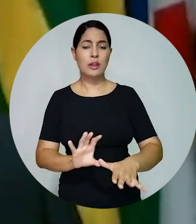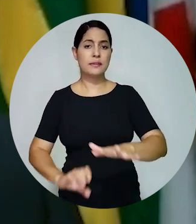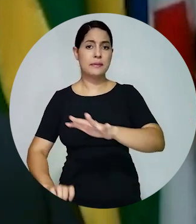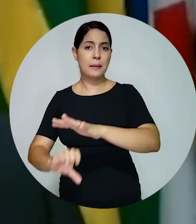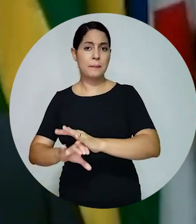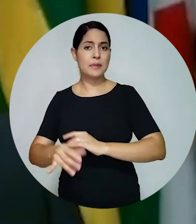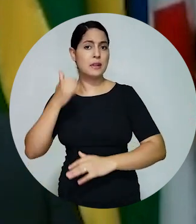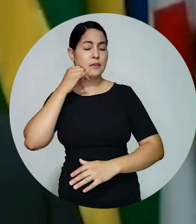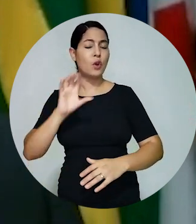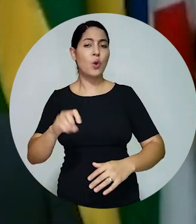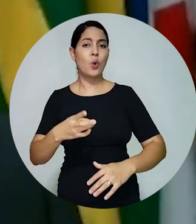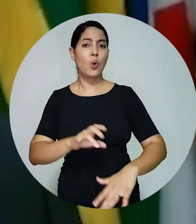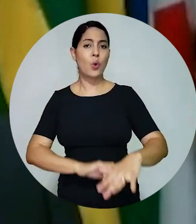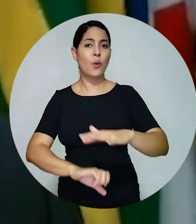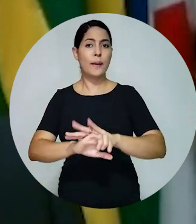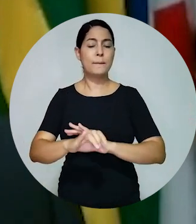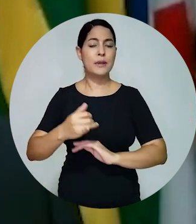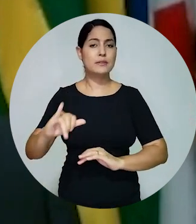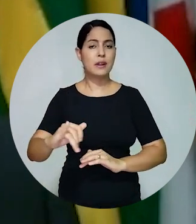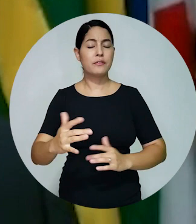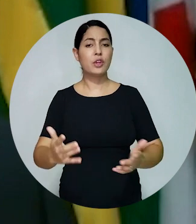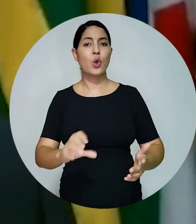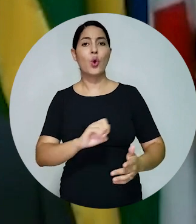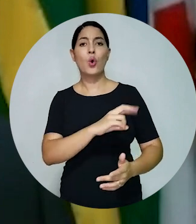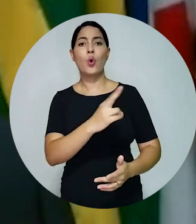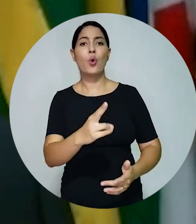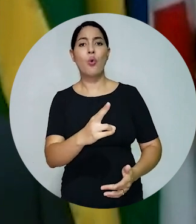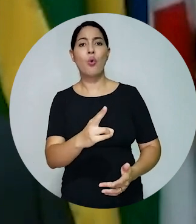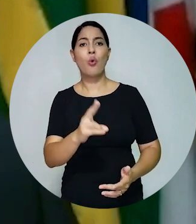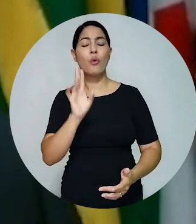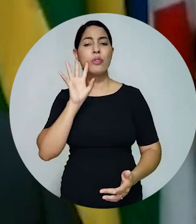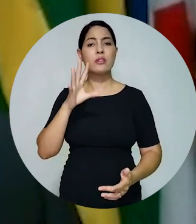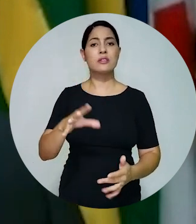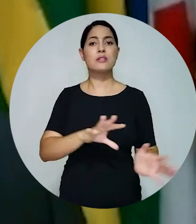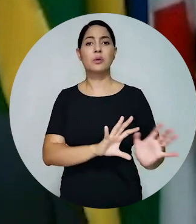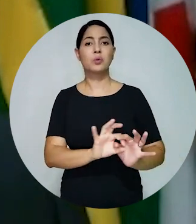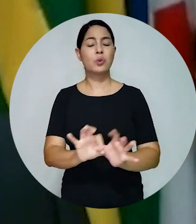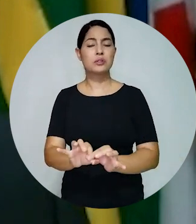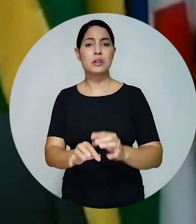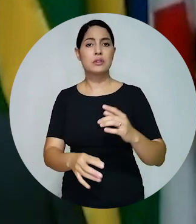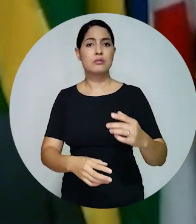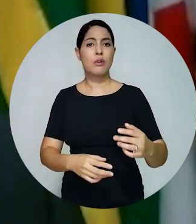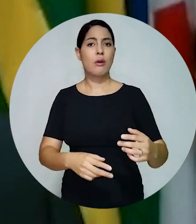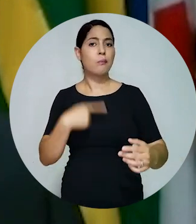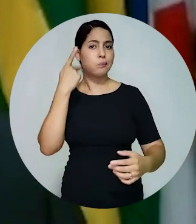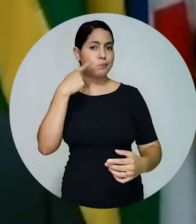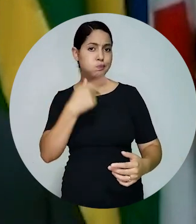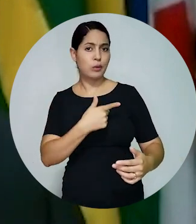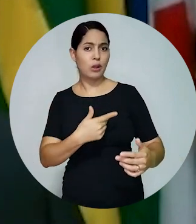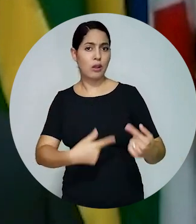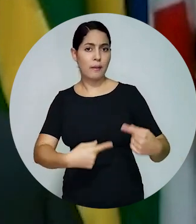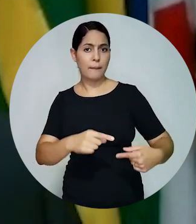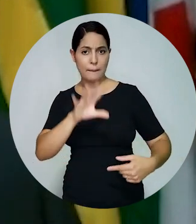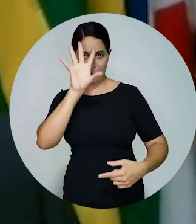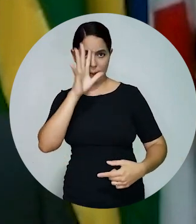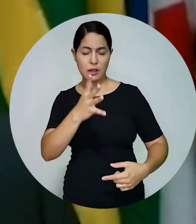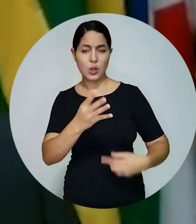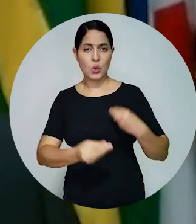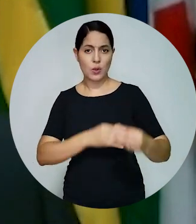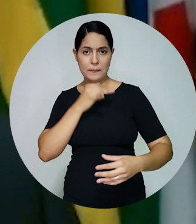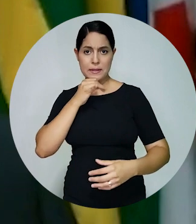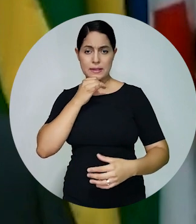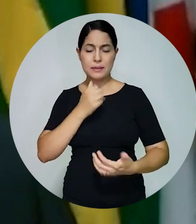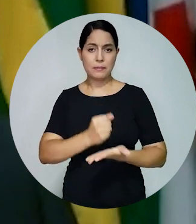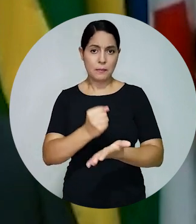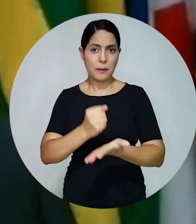de uma concessionária de serviços telefônicos ou uma concessionária de energia elétrica, ou mesmo uma decisão